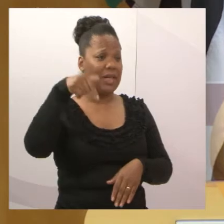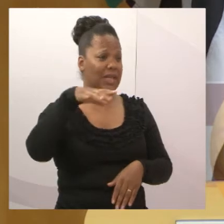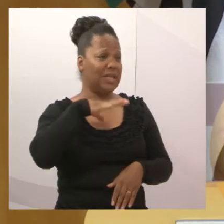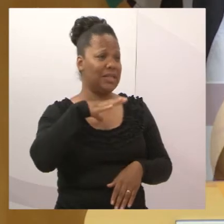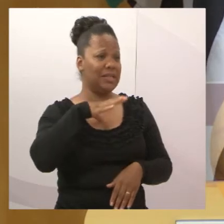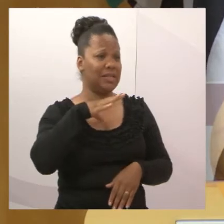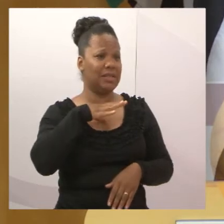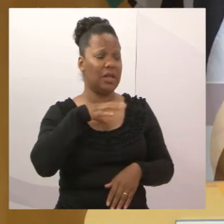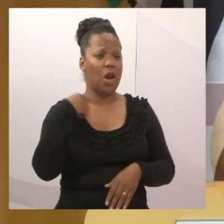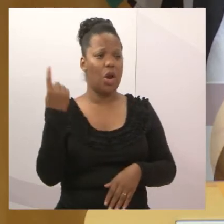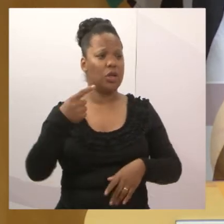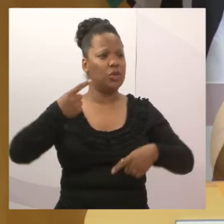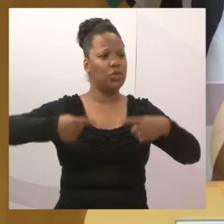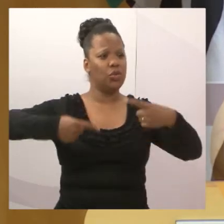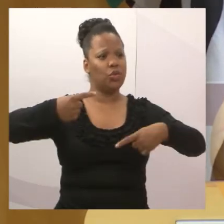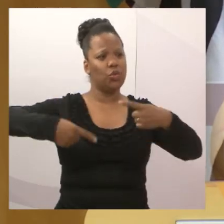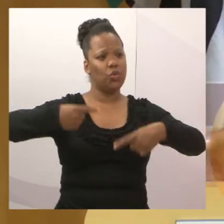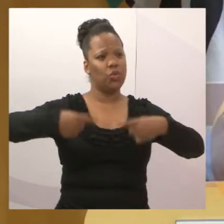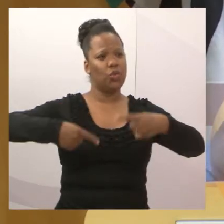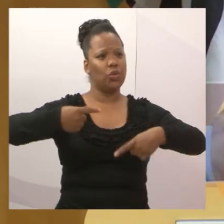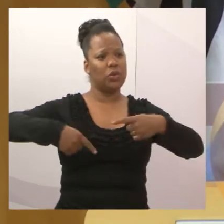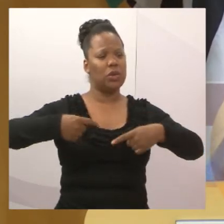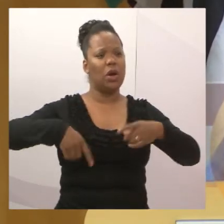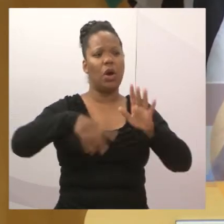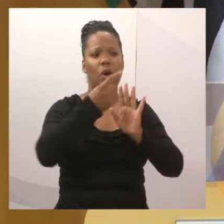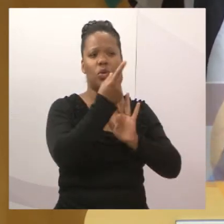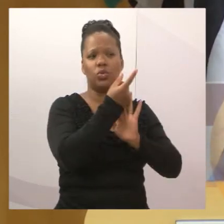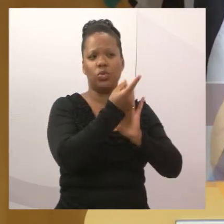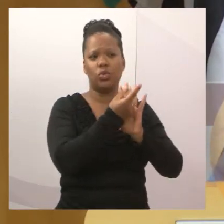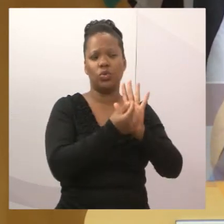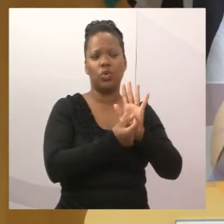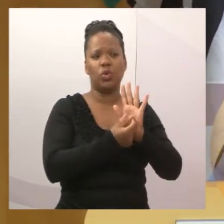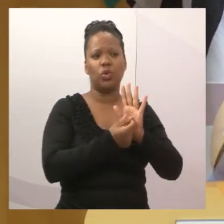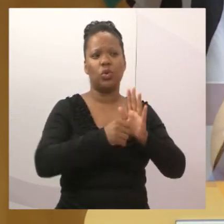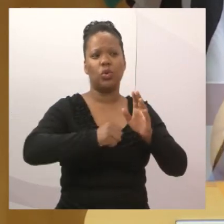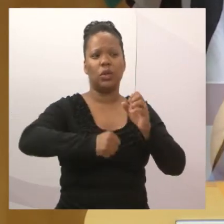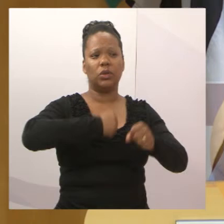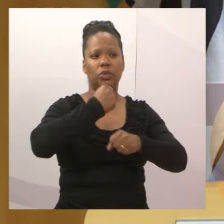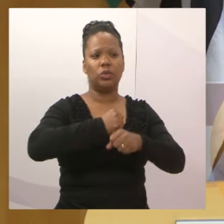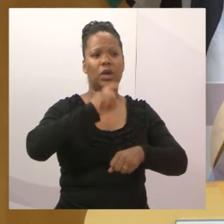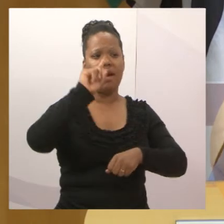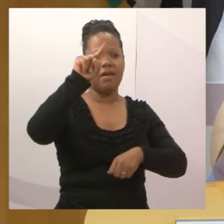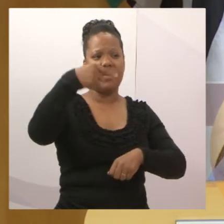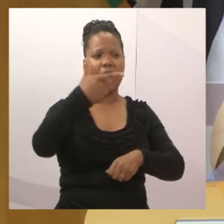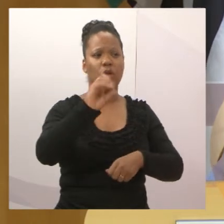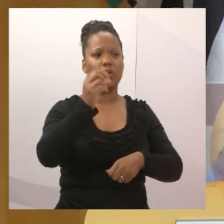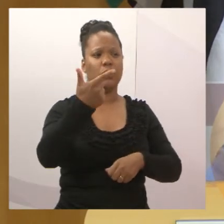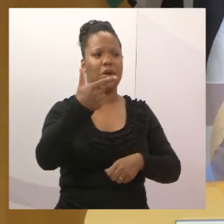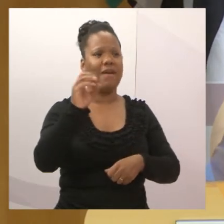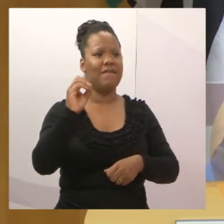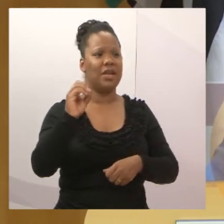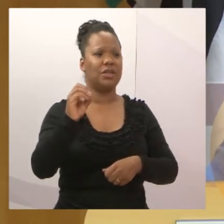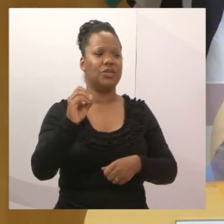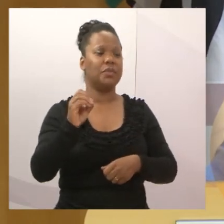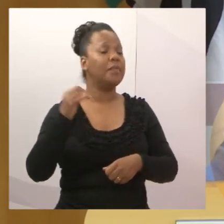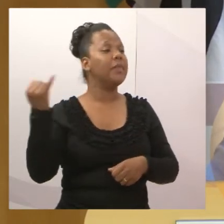porque a gente está se discutindo aqui, né, o orçamento para 2020. Então, eu acho importantíssimo, e